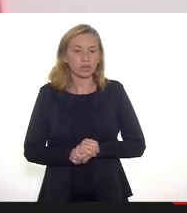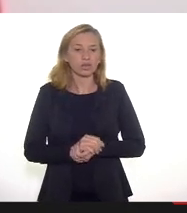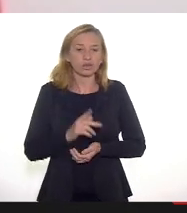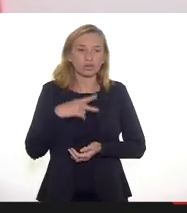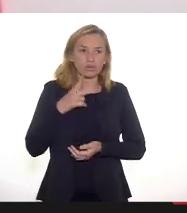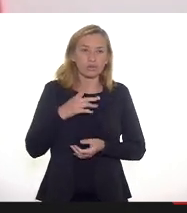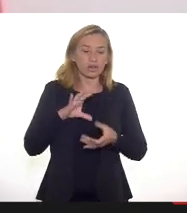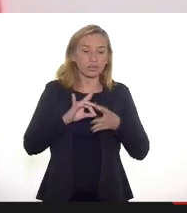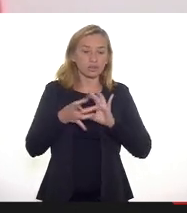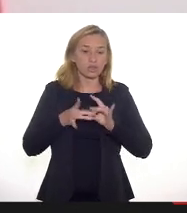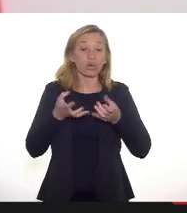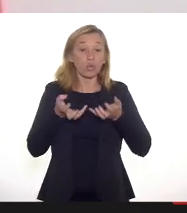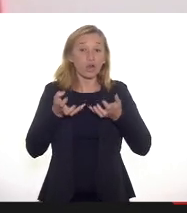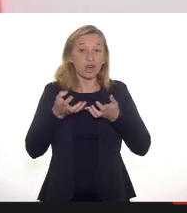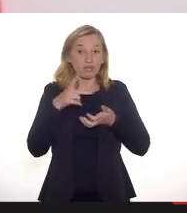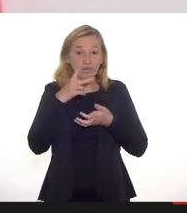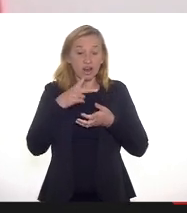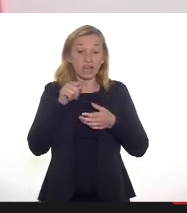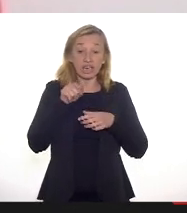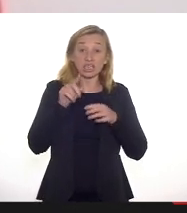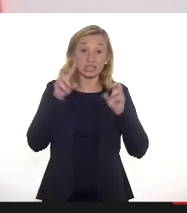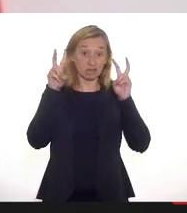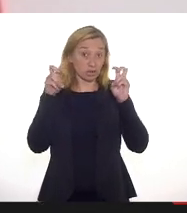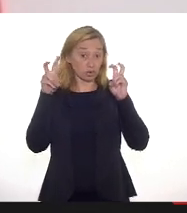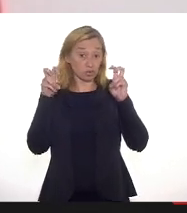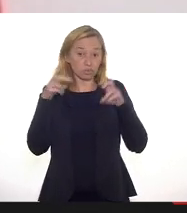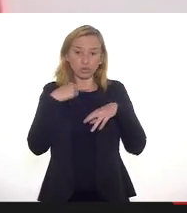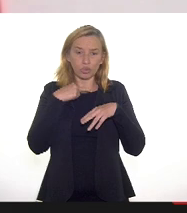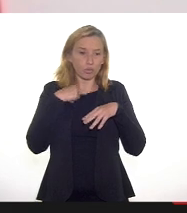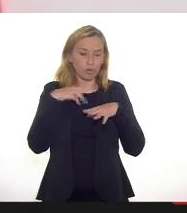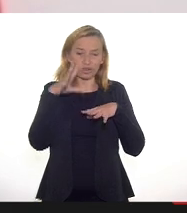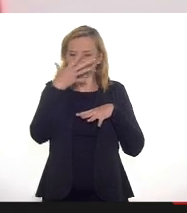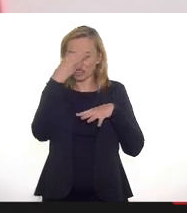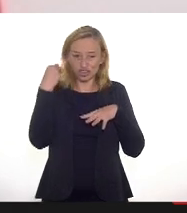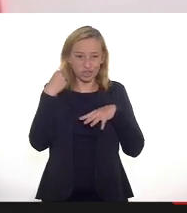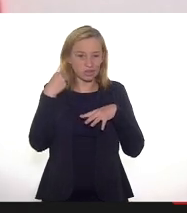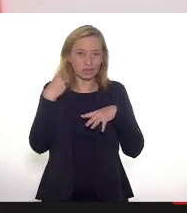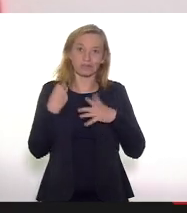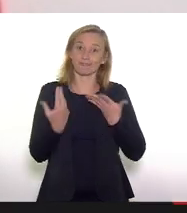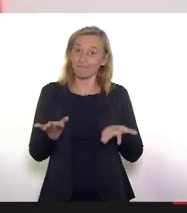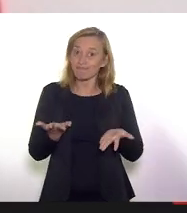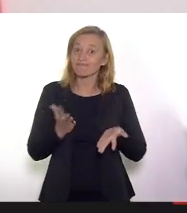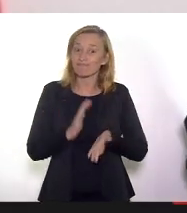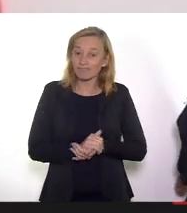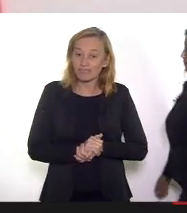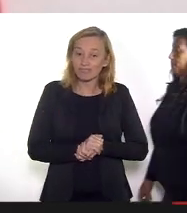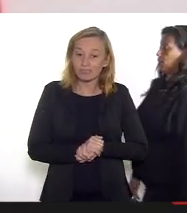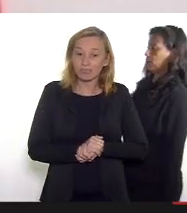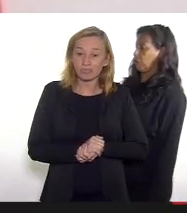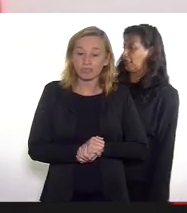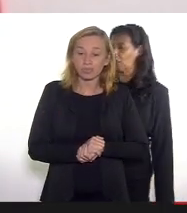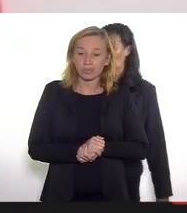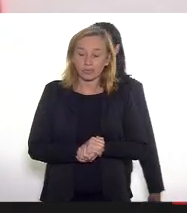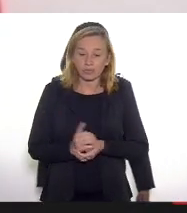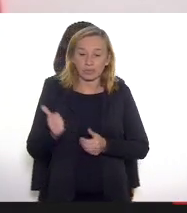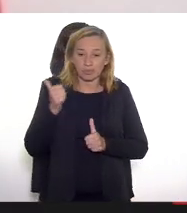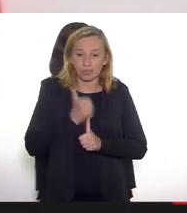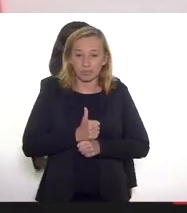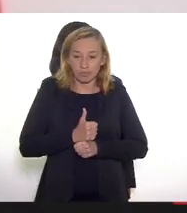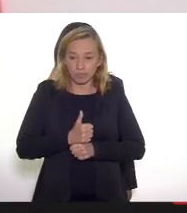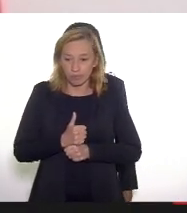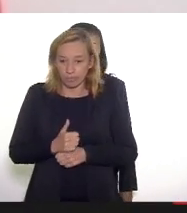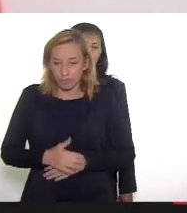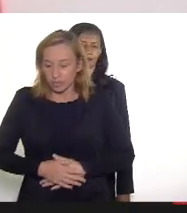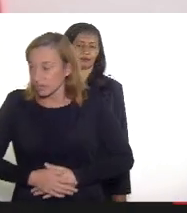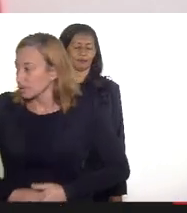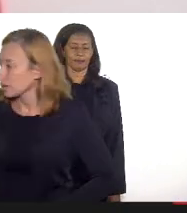esse contexto, eu quero dizer que essas questões elas não podem ser varridas para debaixo do tapete, sob o pretexto da contratação da chamada